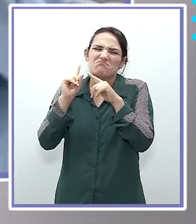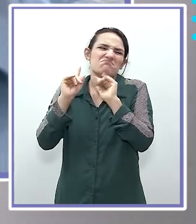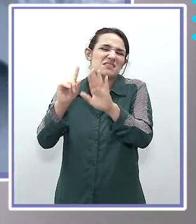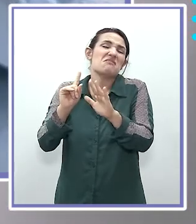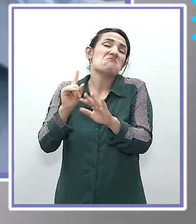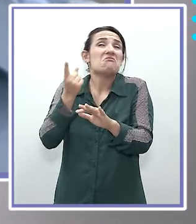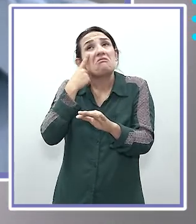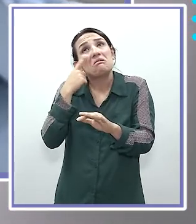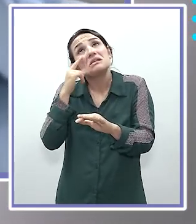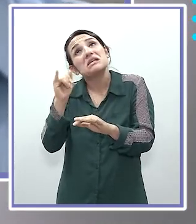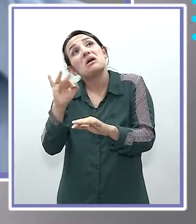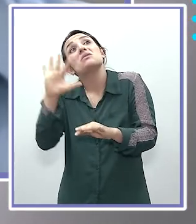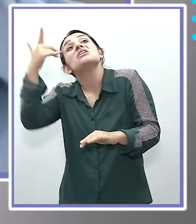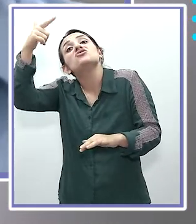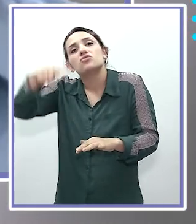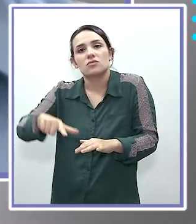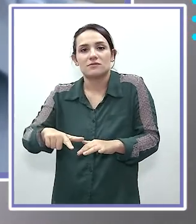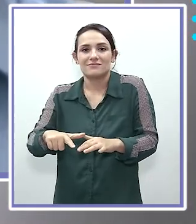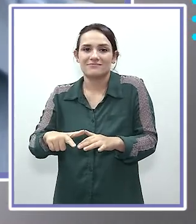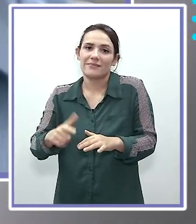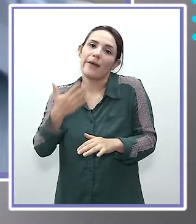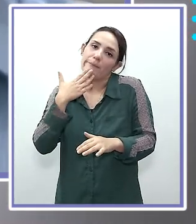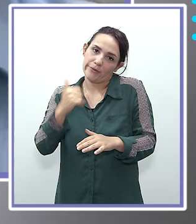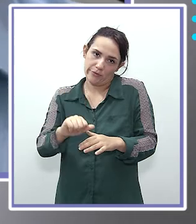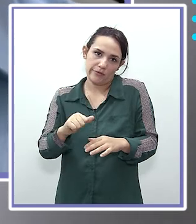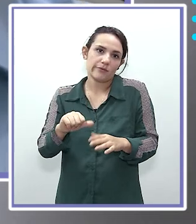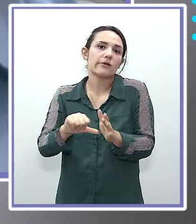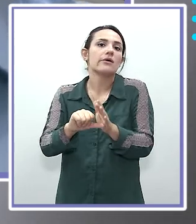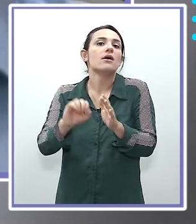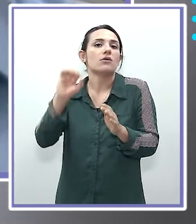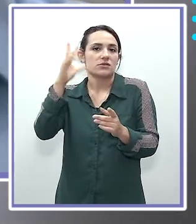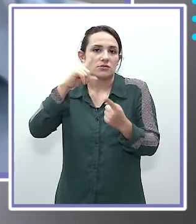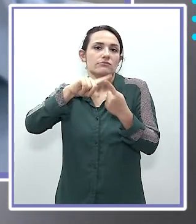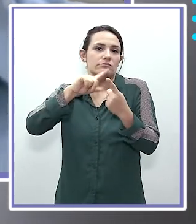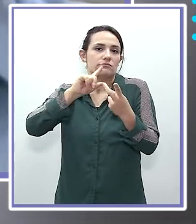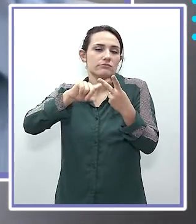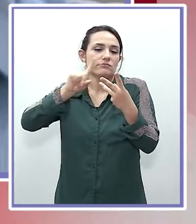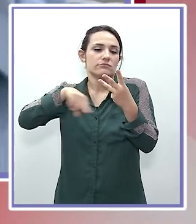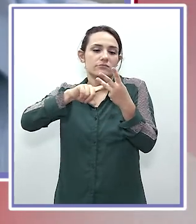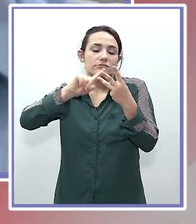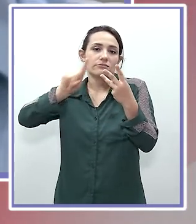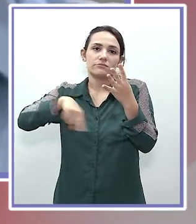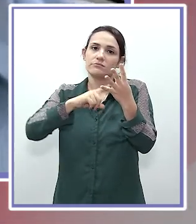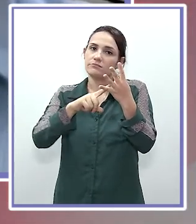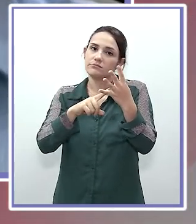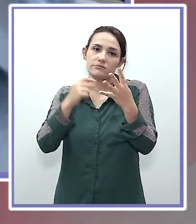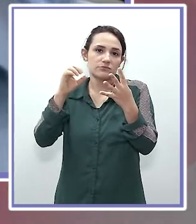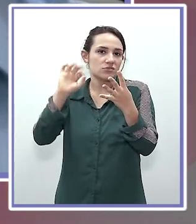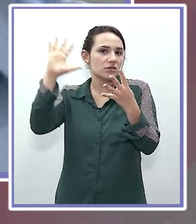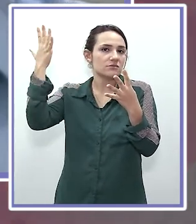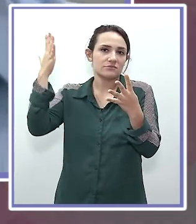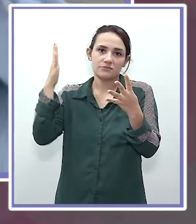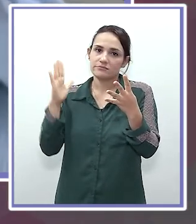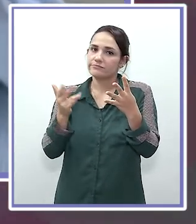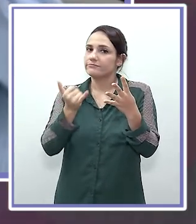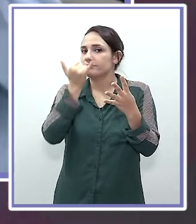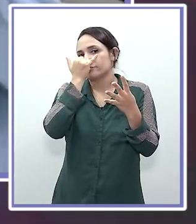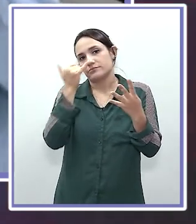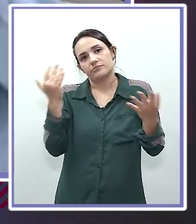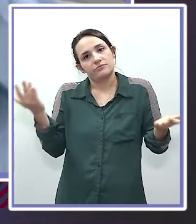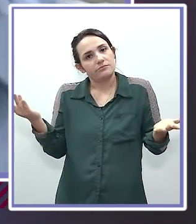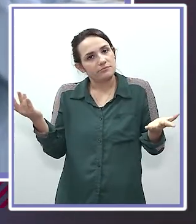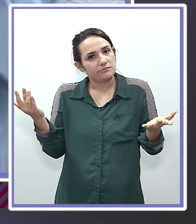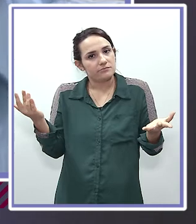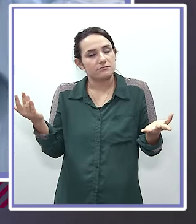bastante forte, e agora nós estamos vendo outra, uma das maiores que a nossa geração já viu, que é muito próximo da que aconteceu no final da década